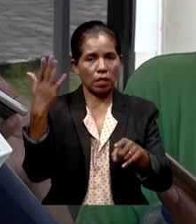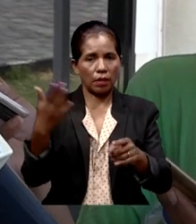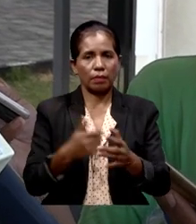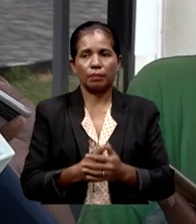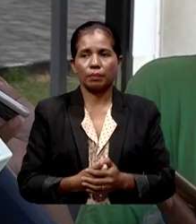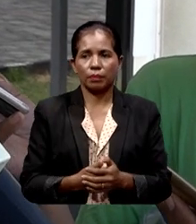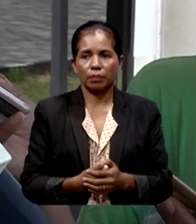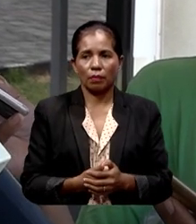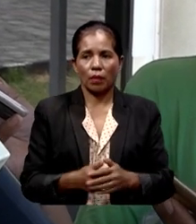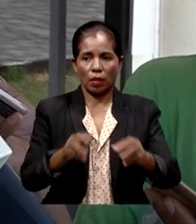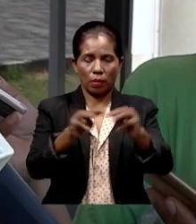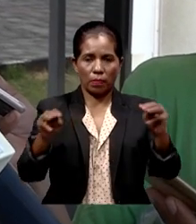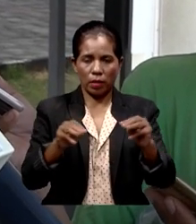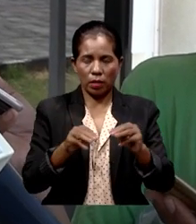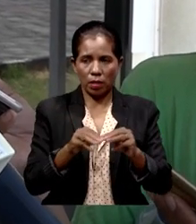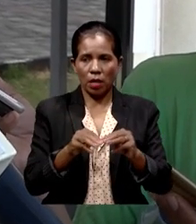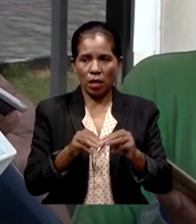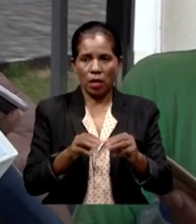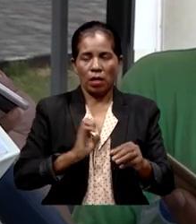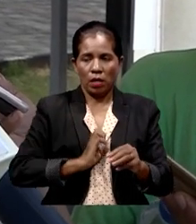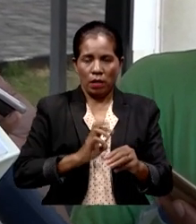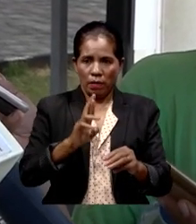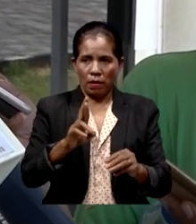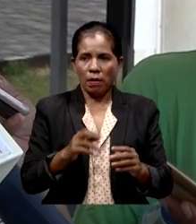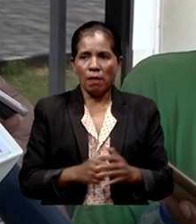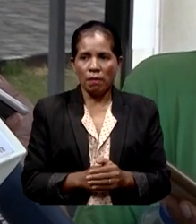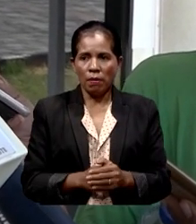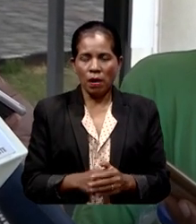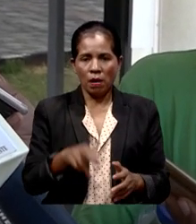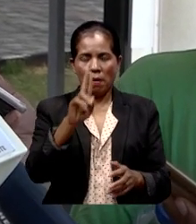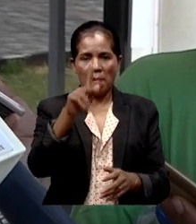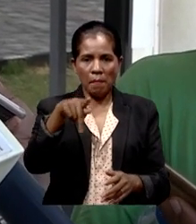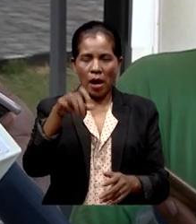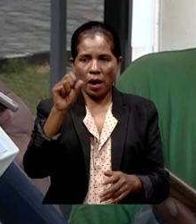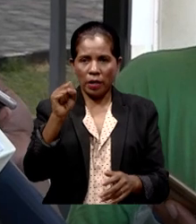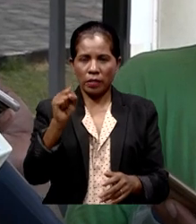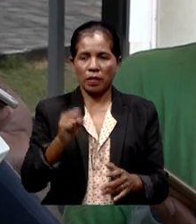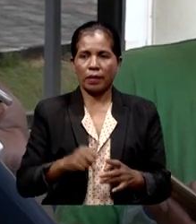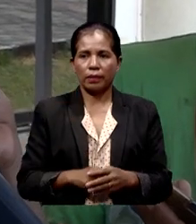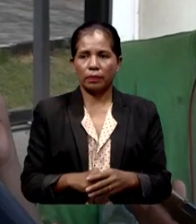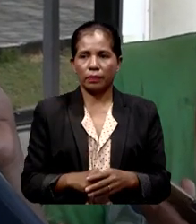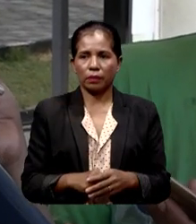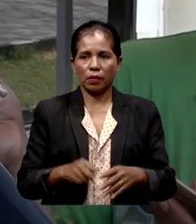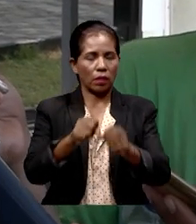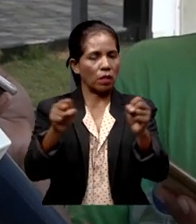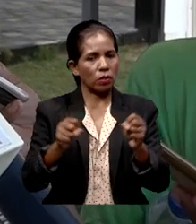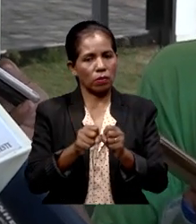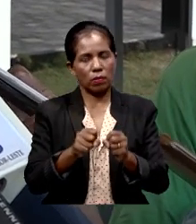a município Hermera, o PS e suco balu